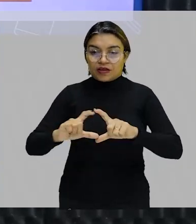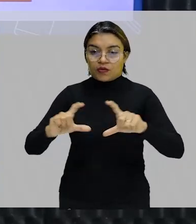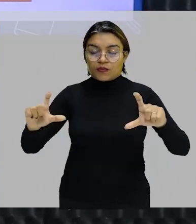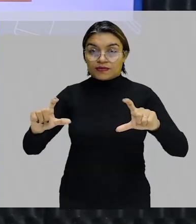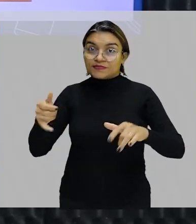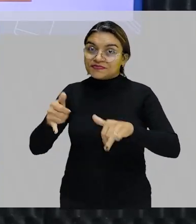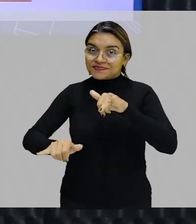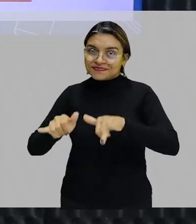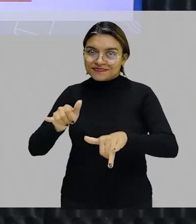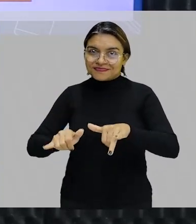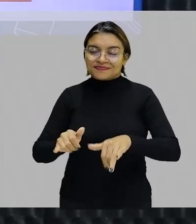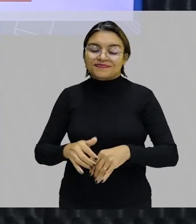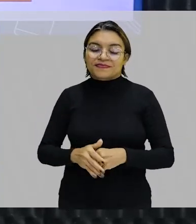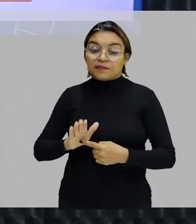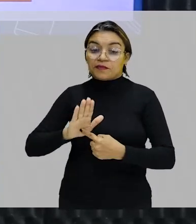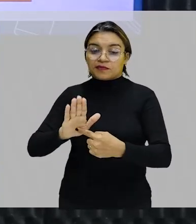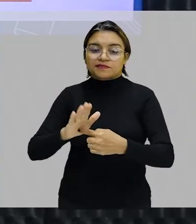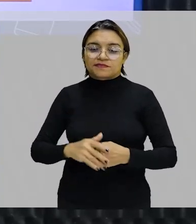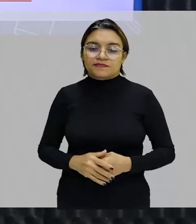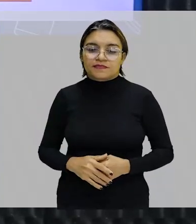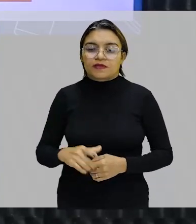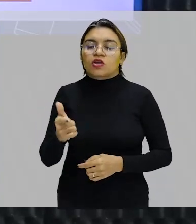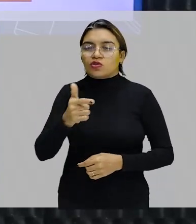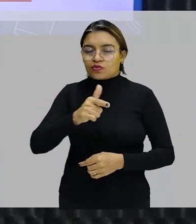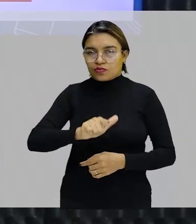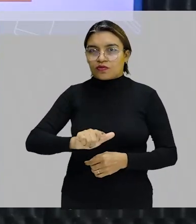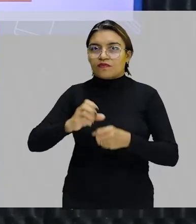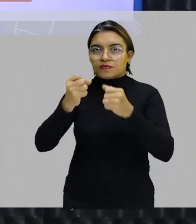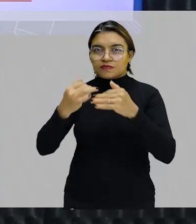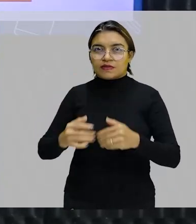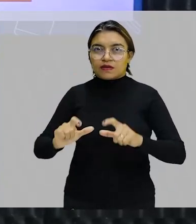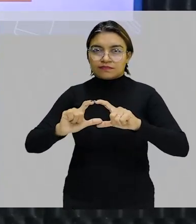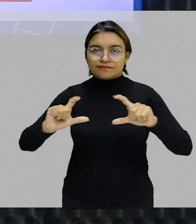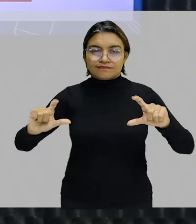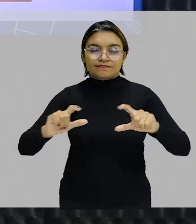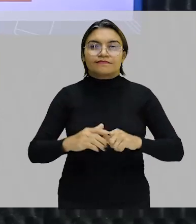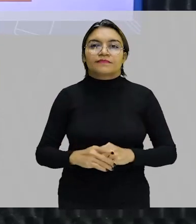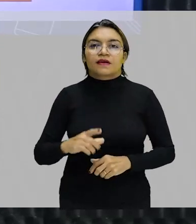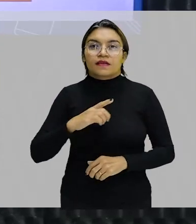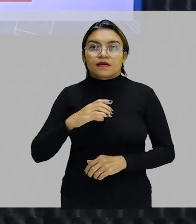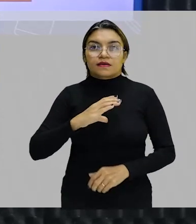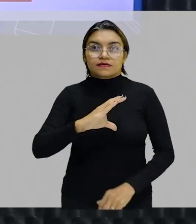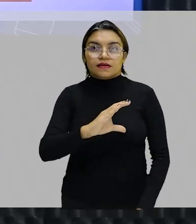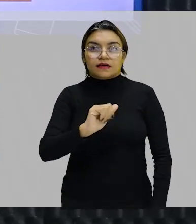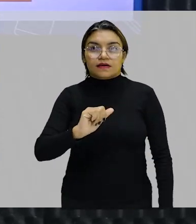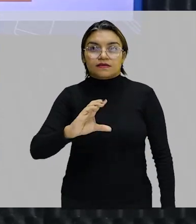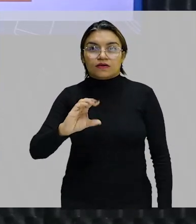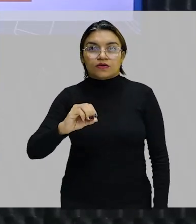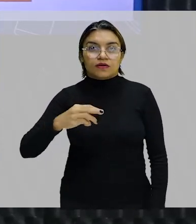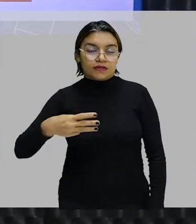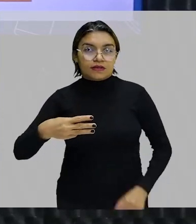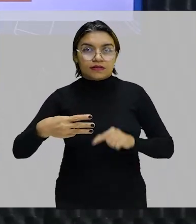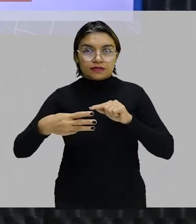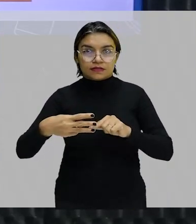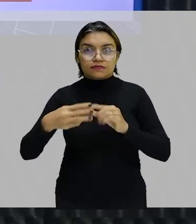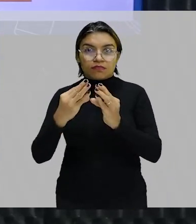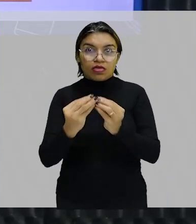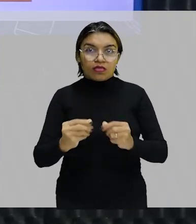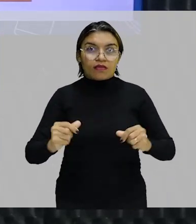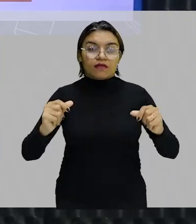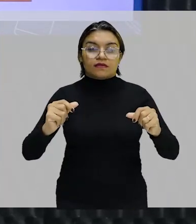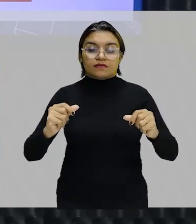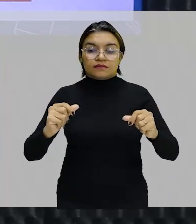química. Então, vou pegar aqui novamente a equação. Então, nós temos aqui o carbonato de cálcio, que vai se decompor